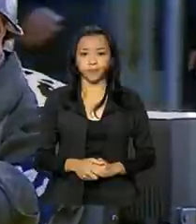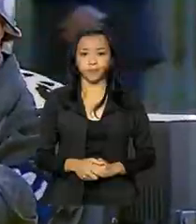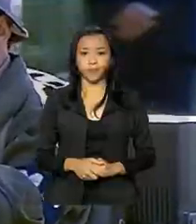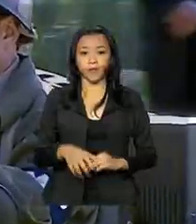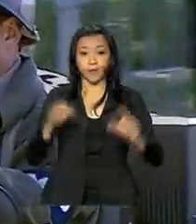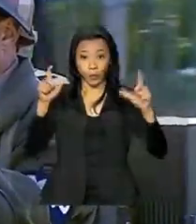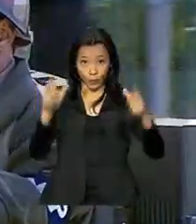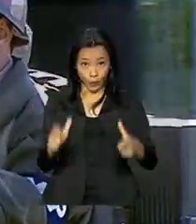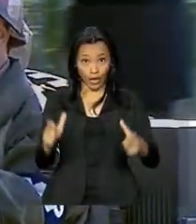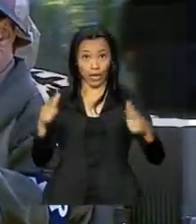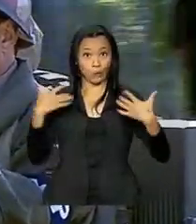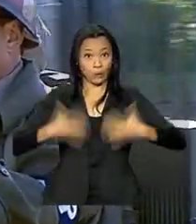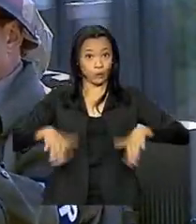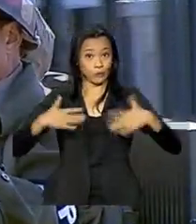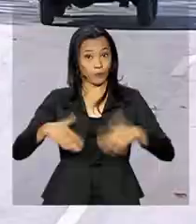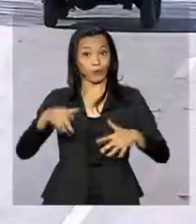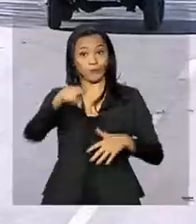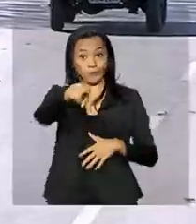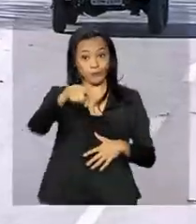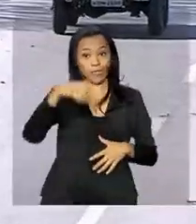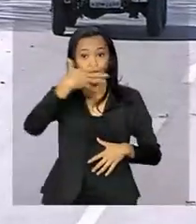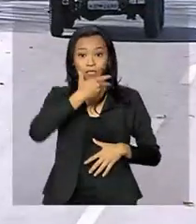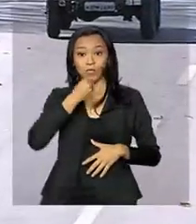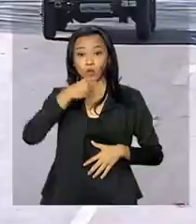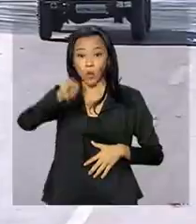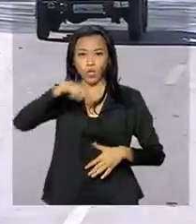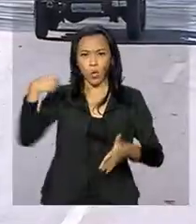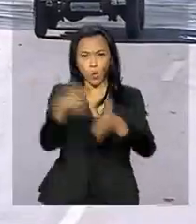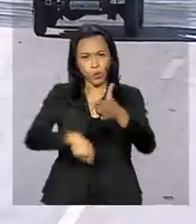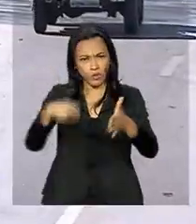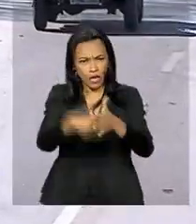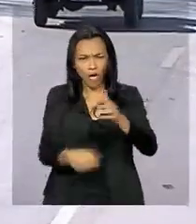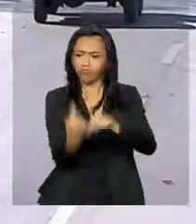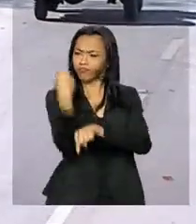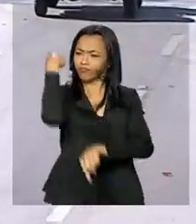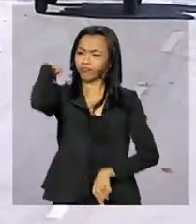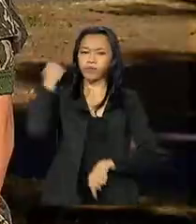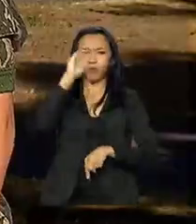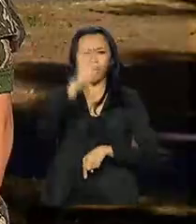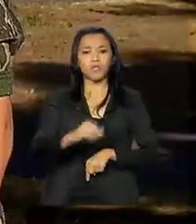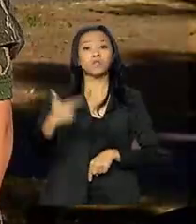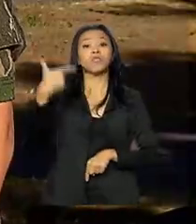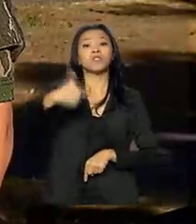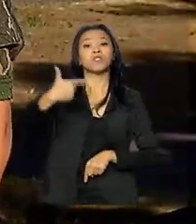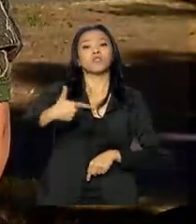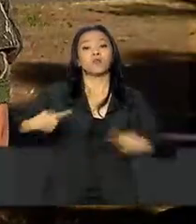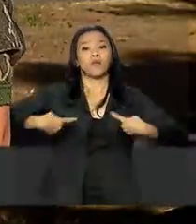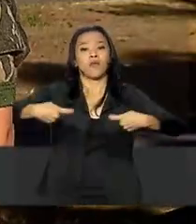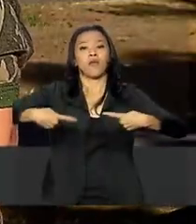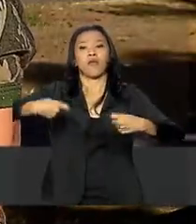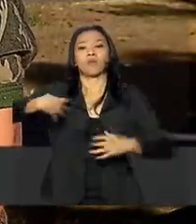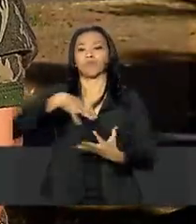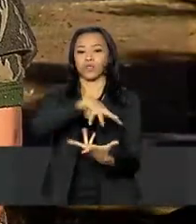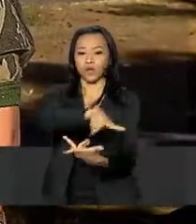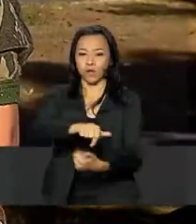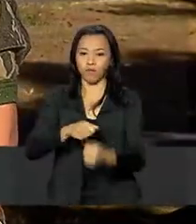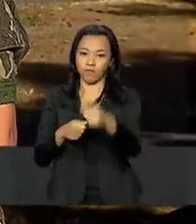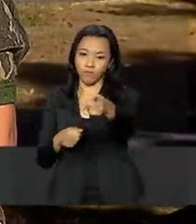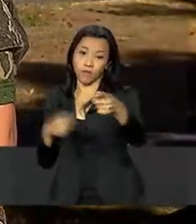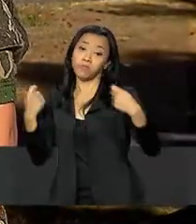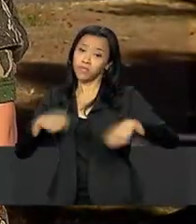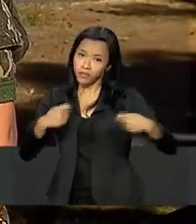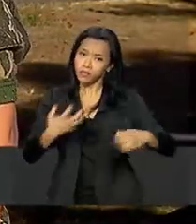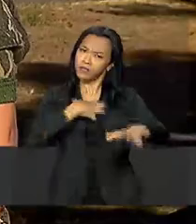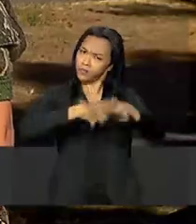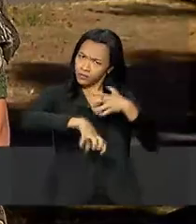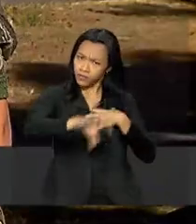Lugar de destaque para os pracinhas, que lutaram pelo Brasil na Segunda Guerra Mundial. O patriotismo tem que fazer parte da vida